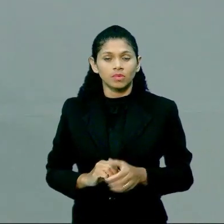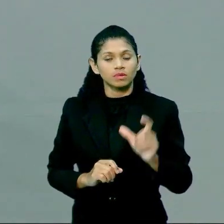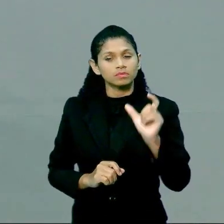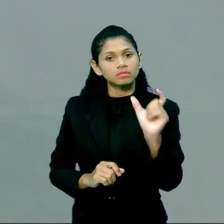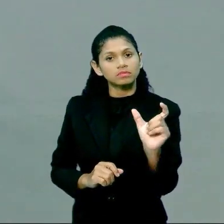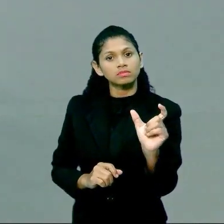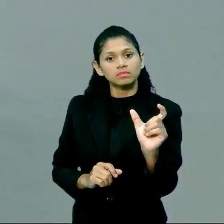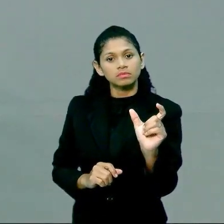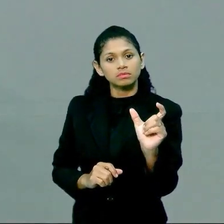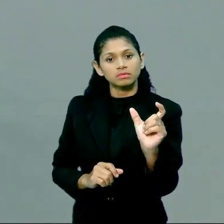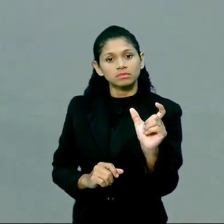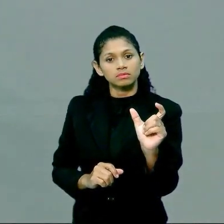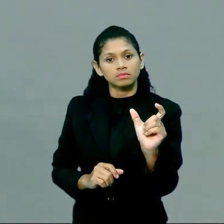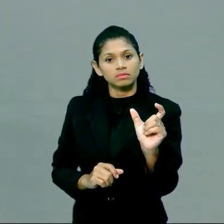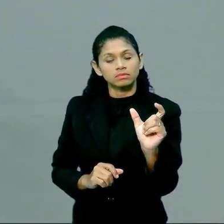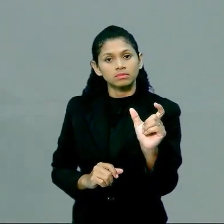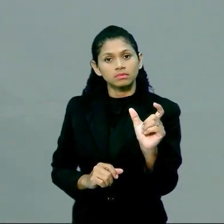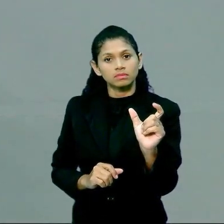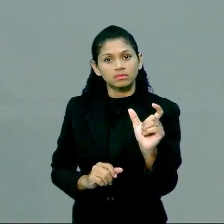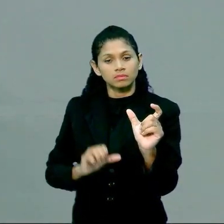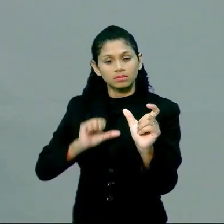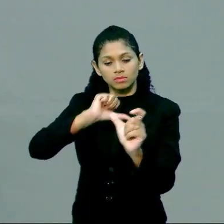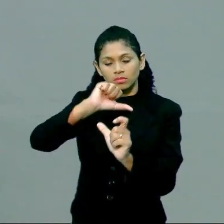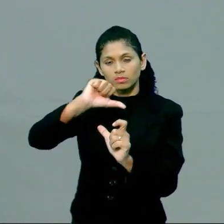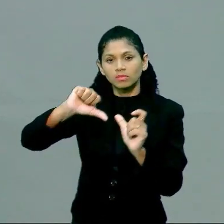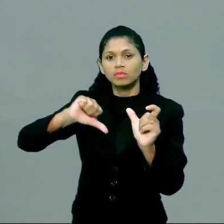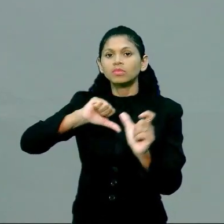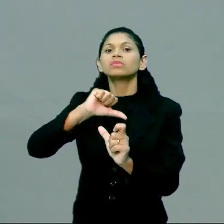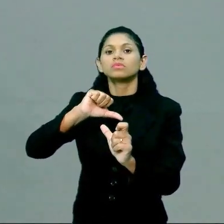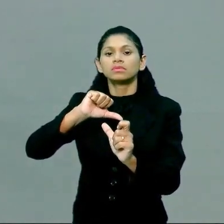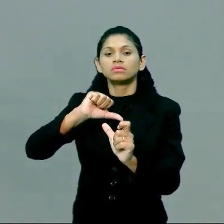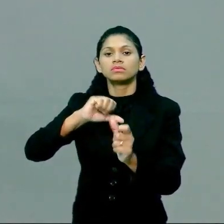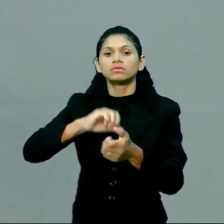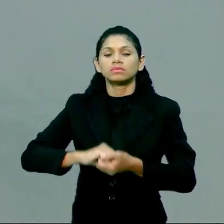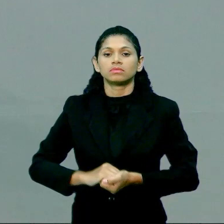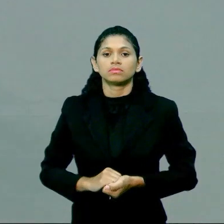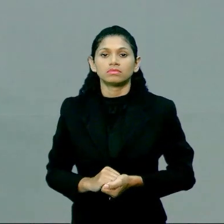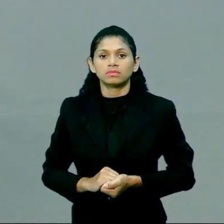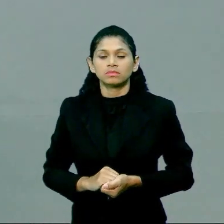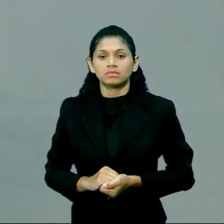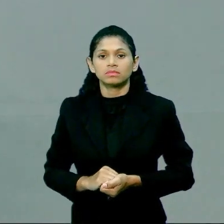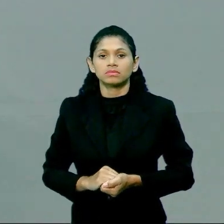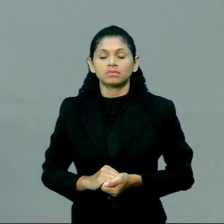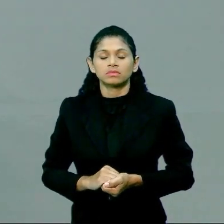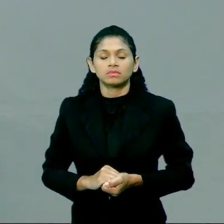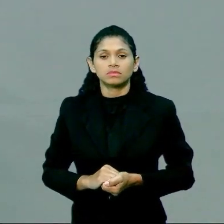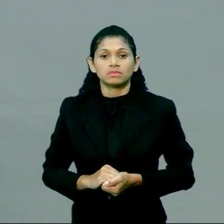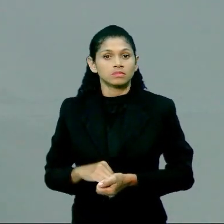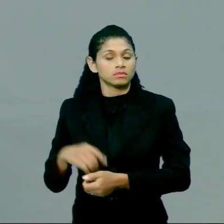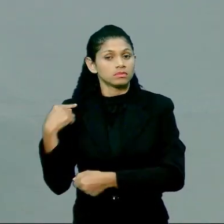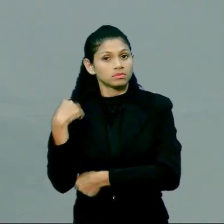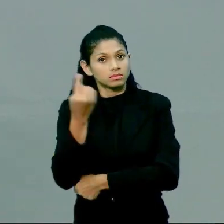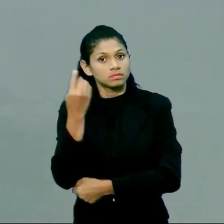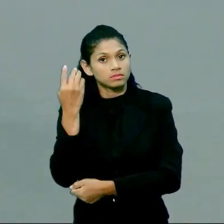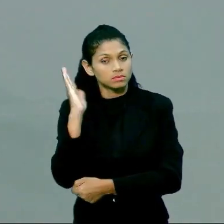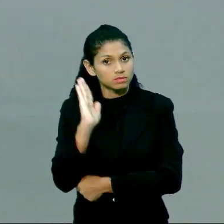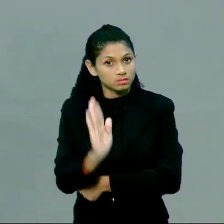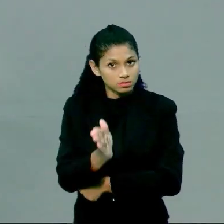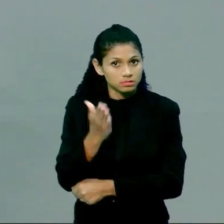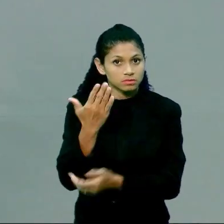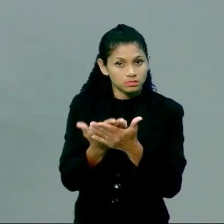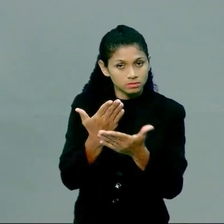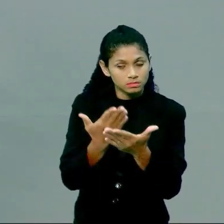Isso a gente usa muito, galera, nas conjunções, né? Quando a gente já trabalhou aqui algumas conjunções, né? Que é uma